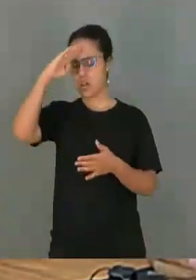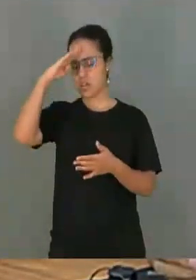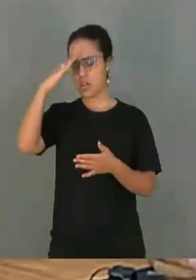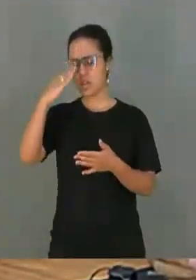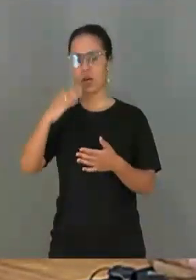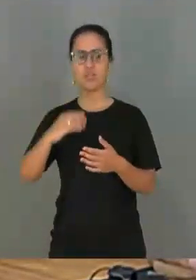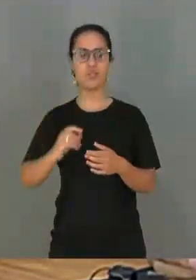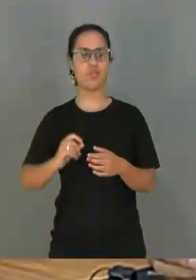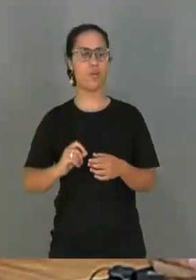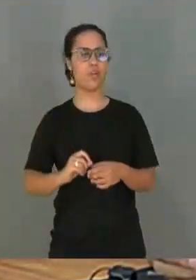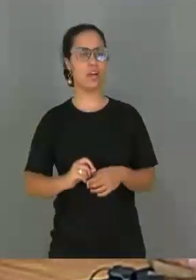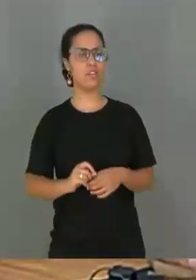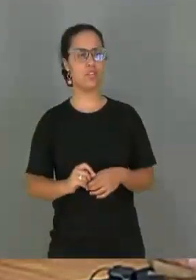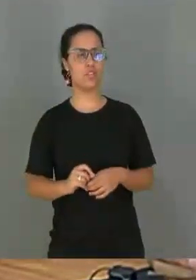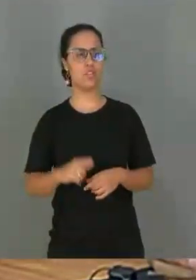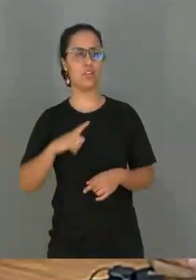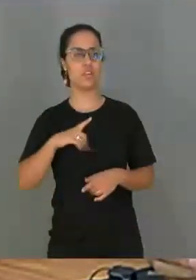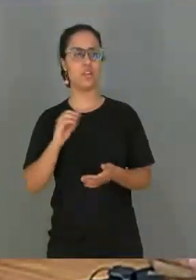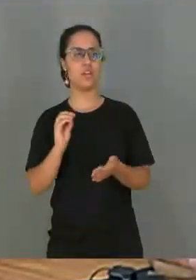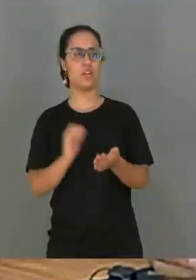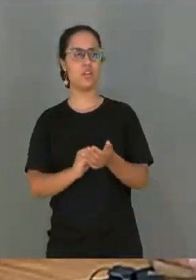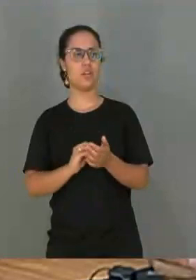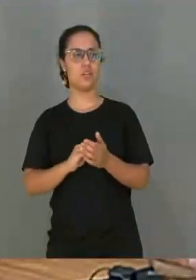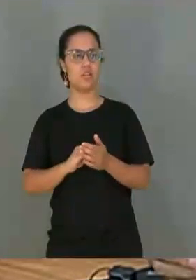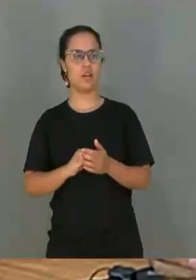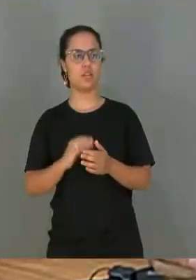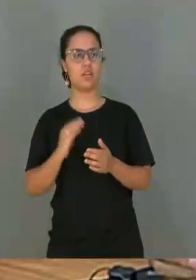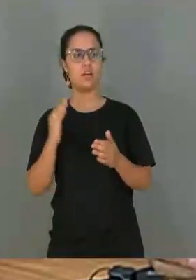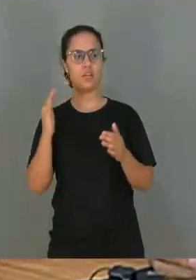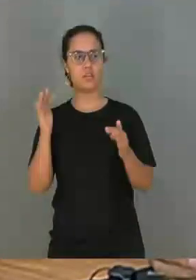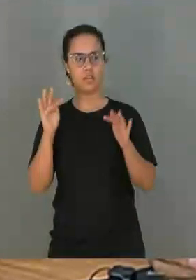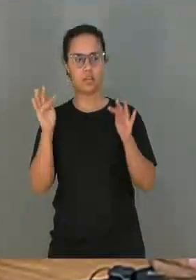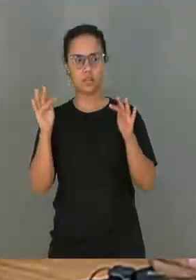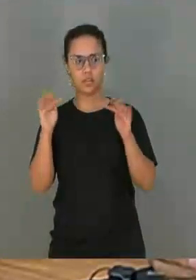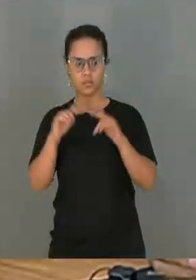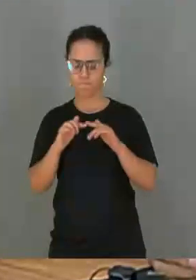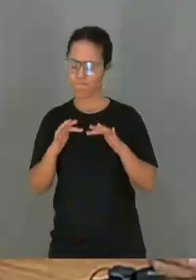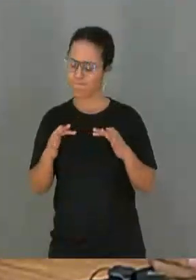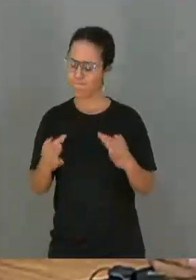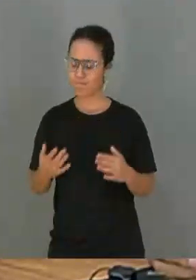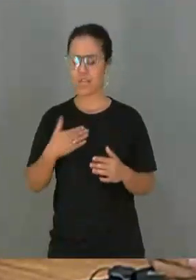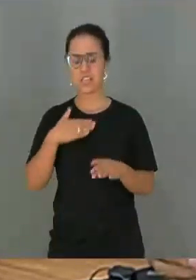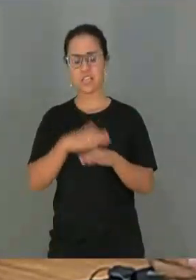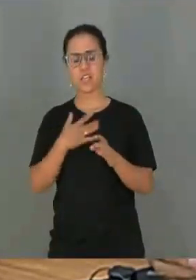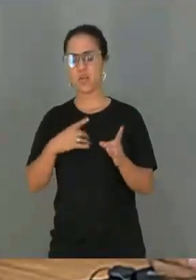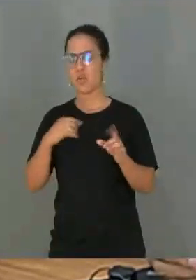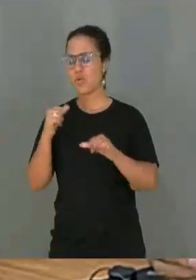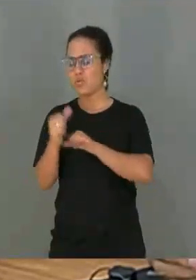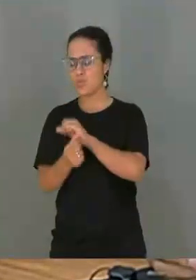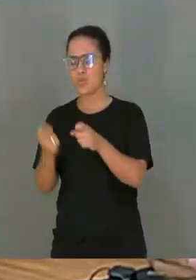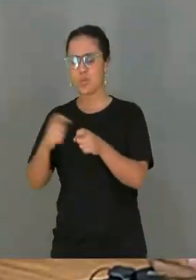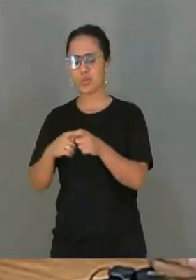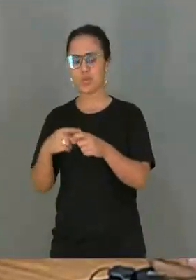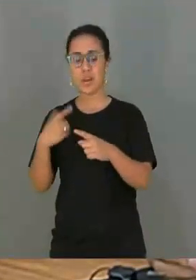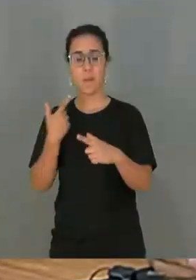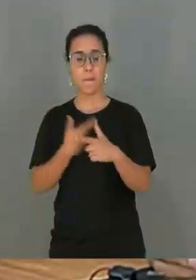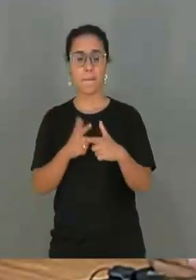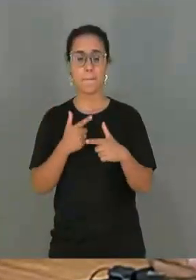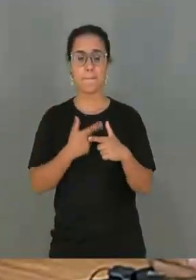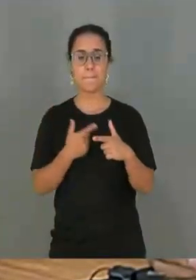de reconhecer eventuais falhas que nos trouxeram a um caos institucional